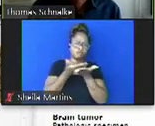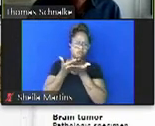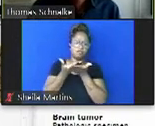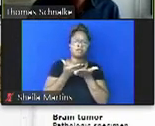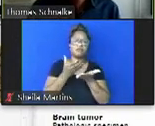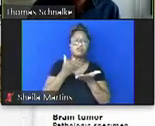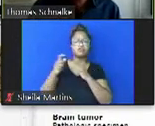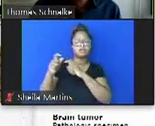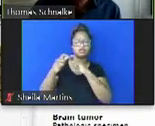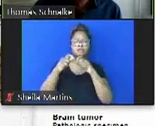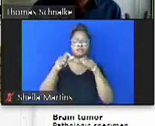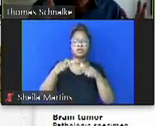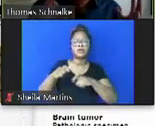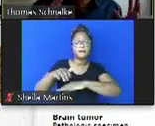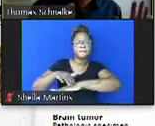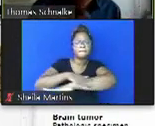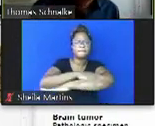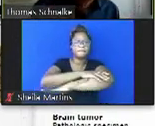de pele